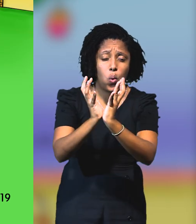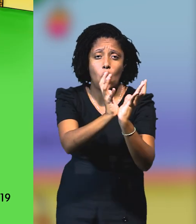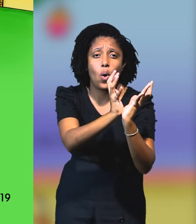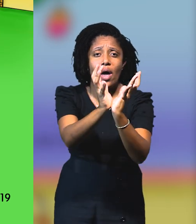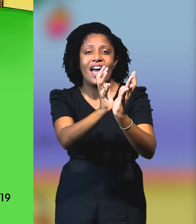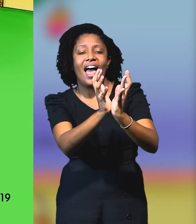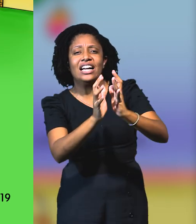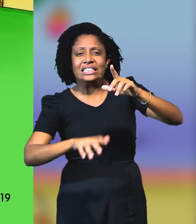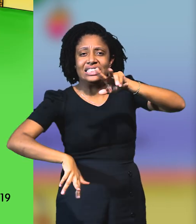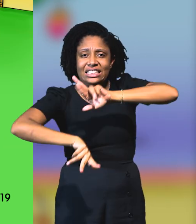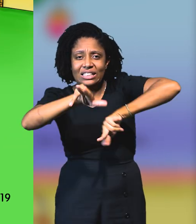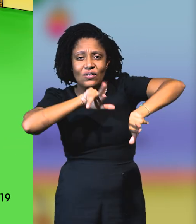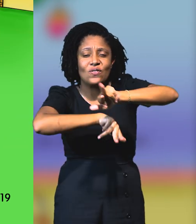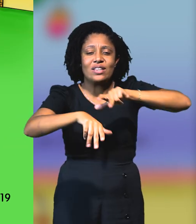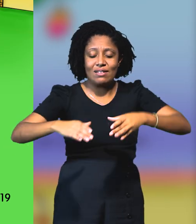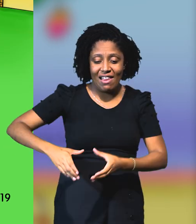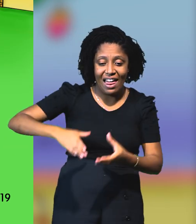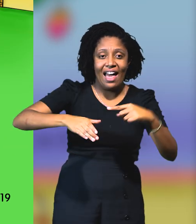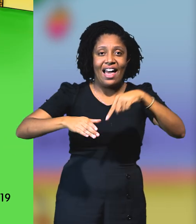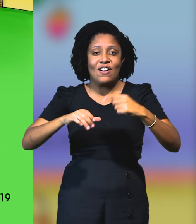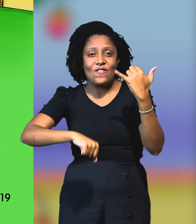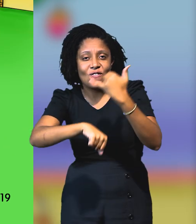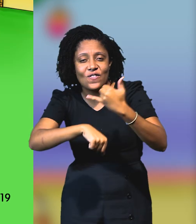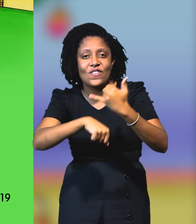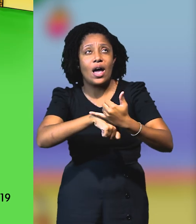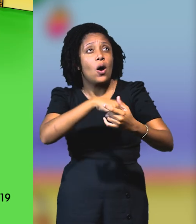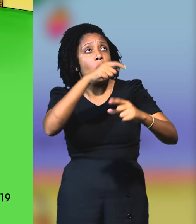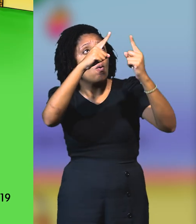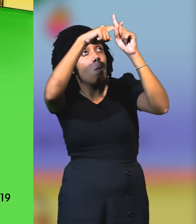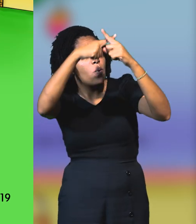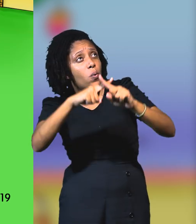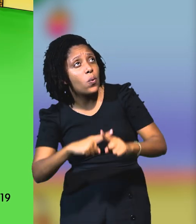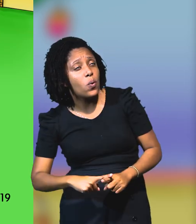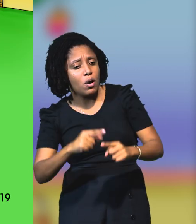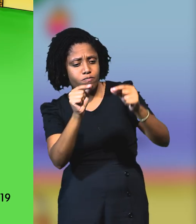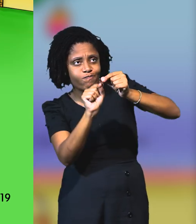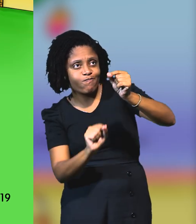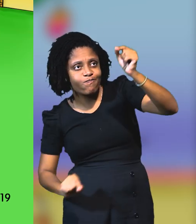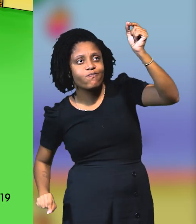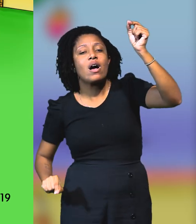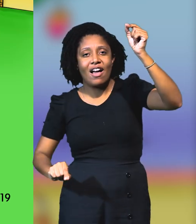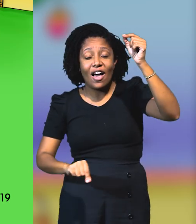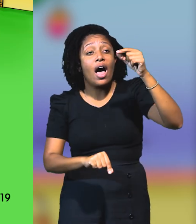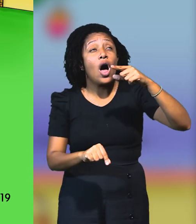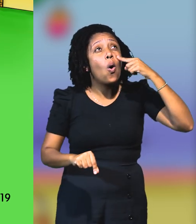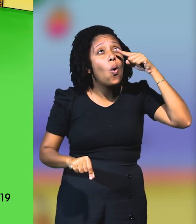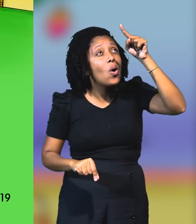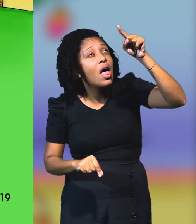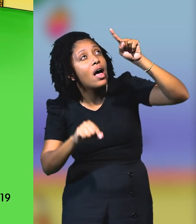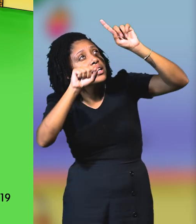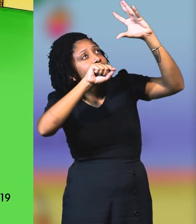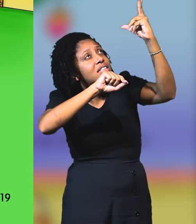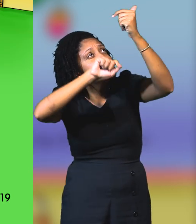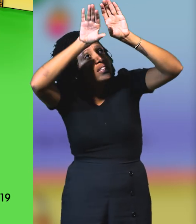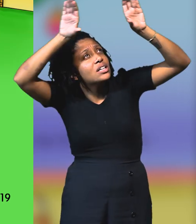suas latas, rabiolas e varas de bambu a carregar. Era olhar para o céu, que